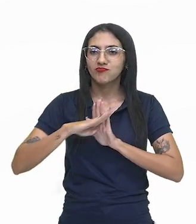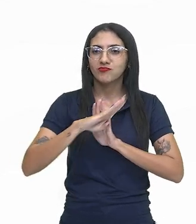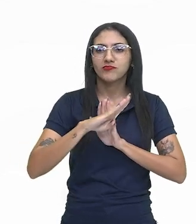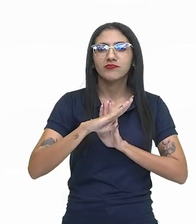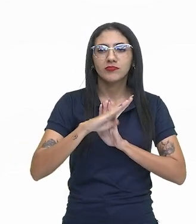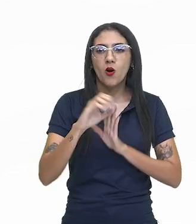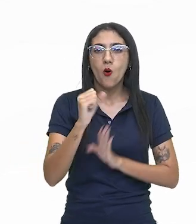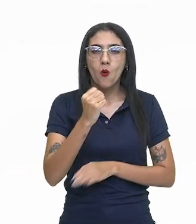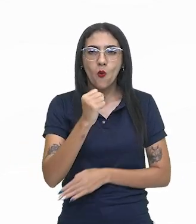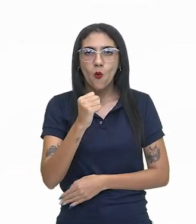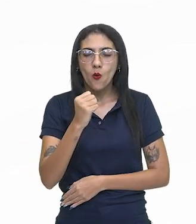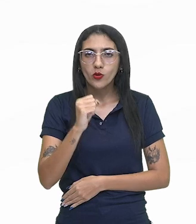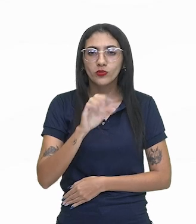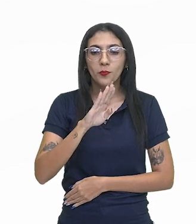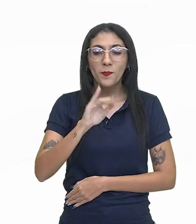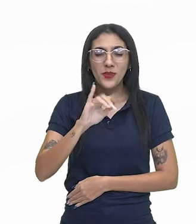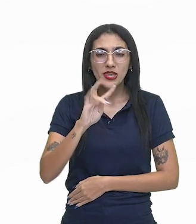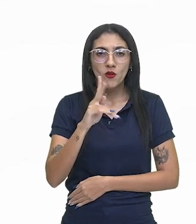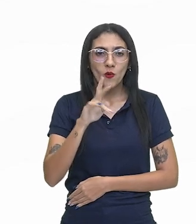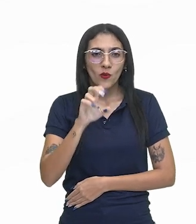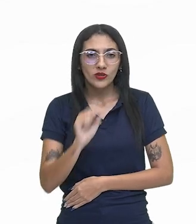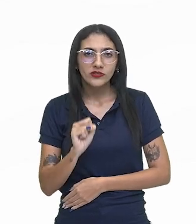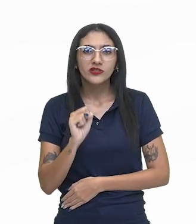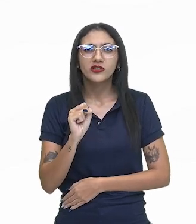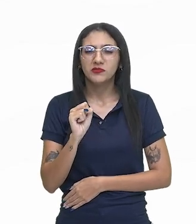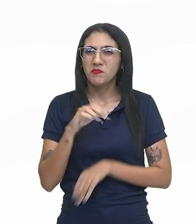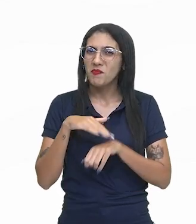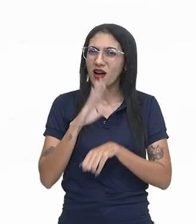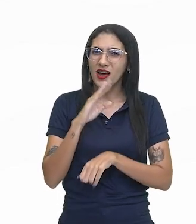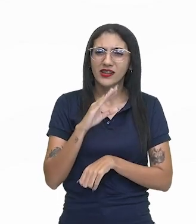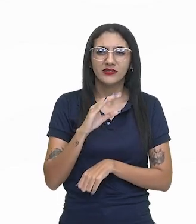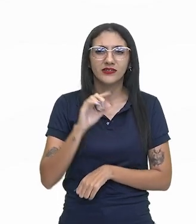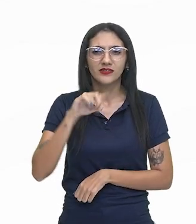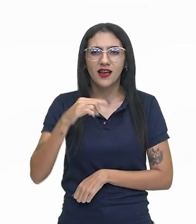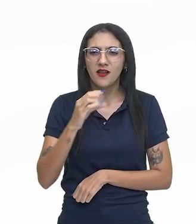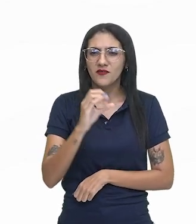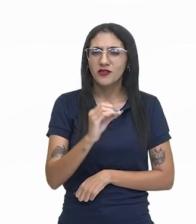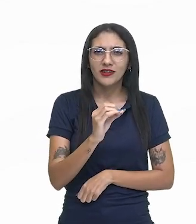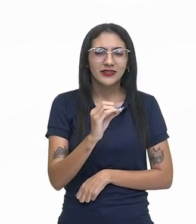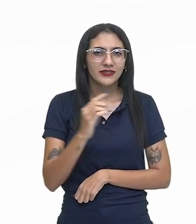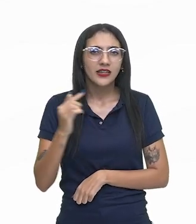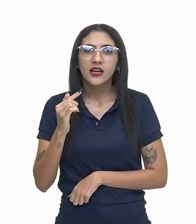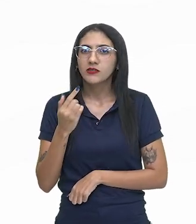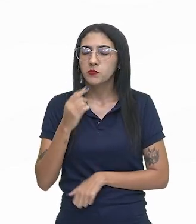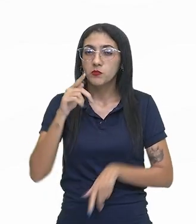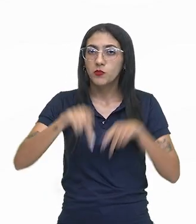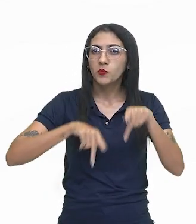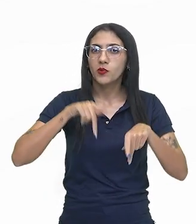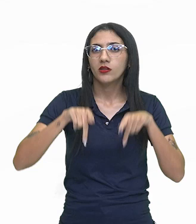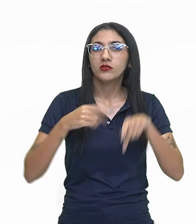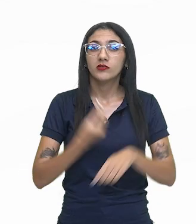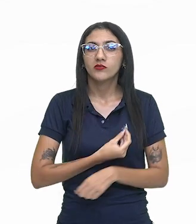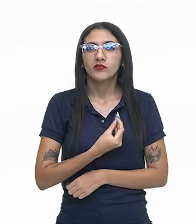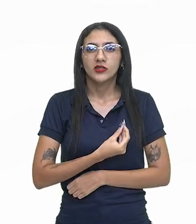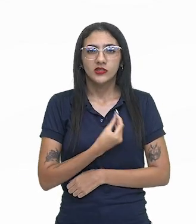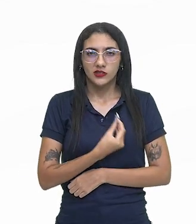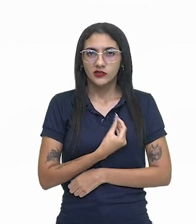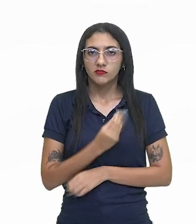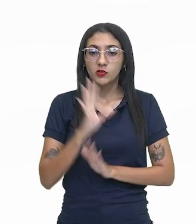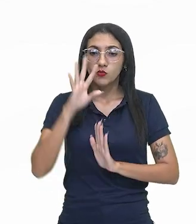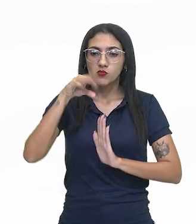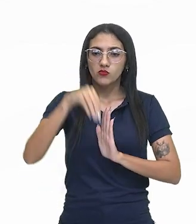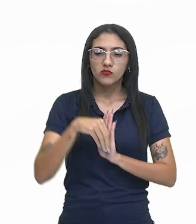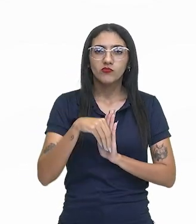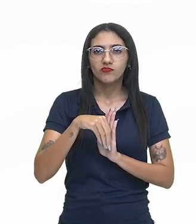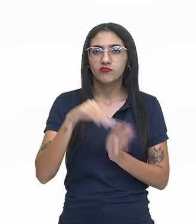de 8 bilhões e 200 milhões de pessoas. Tem uma quantidade muito grande de seres humanos existindo aqui